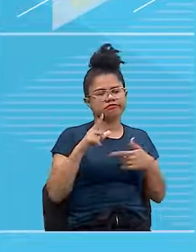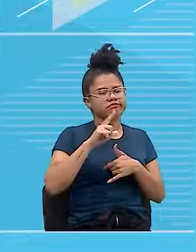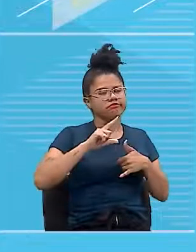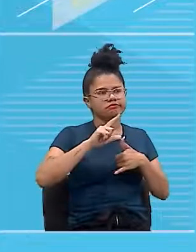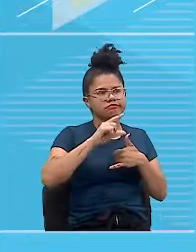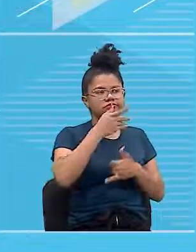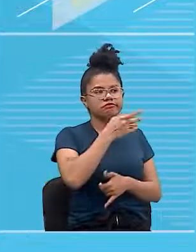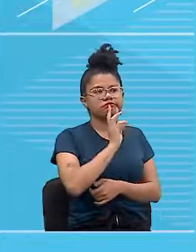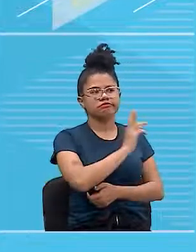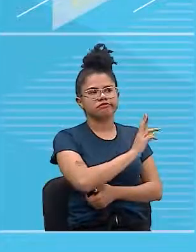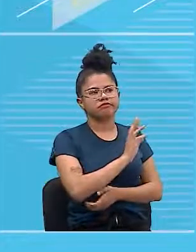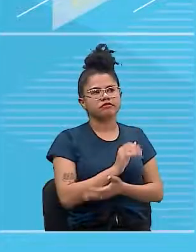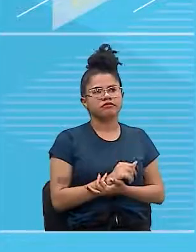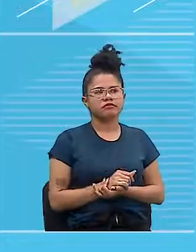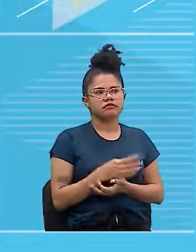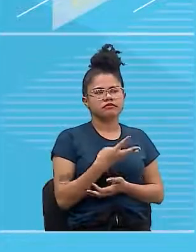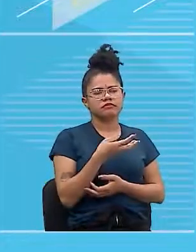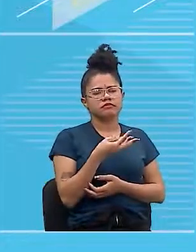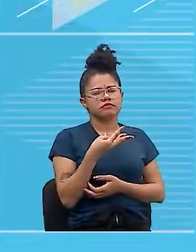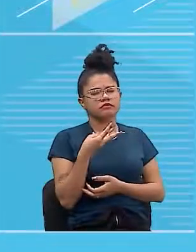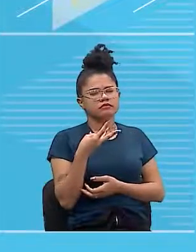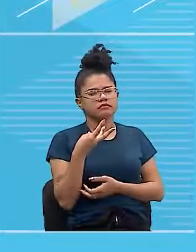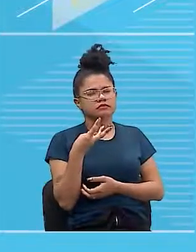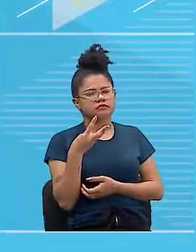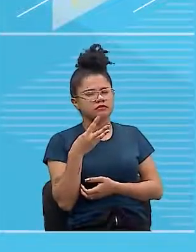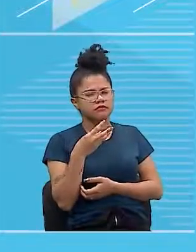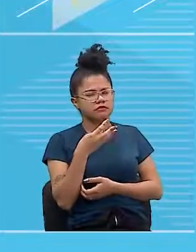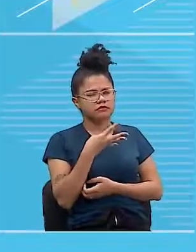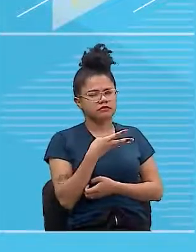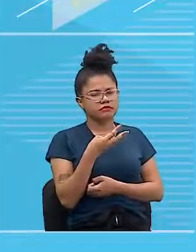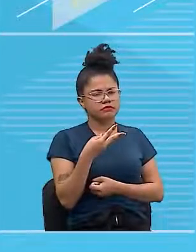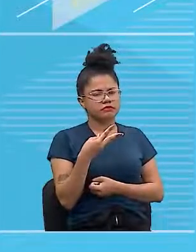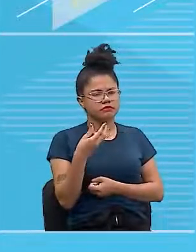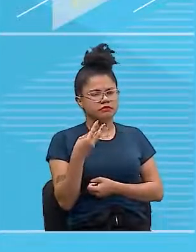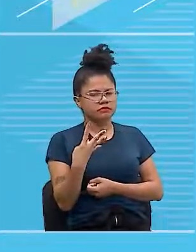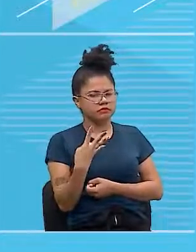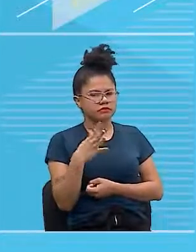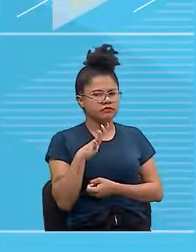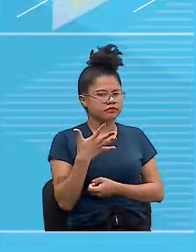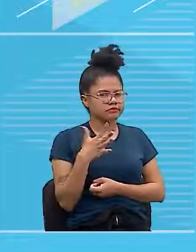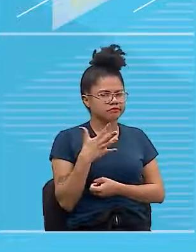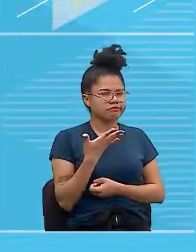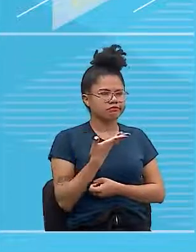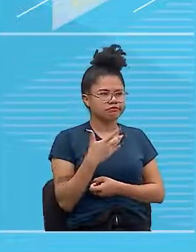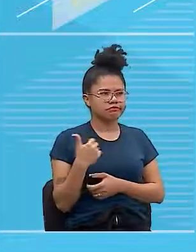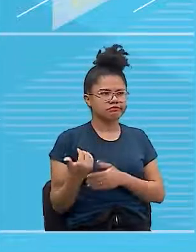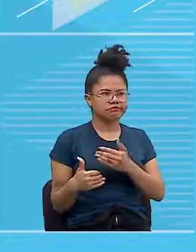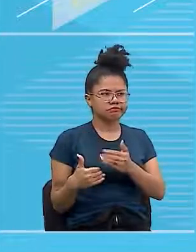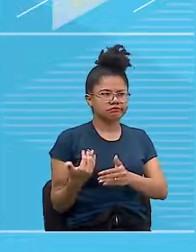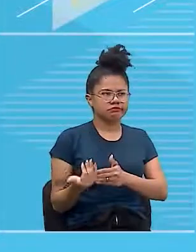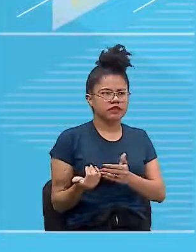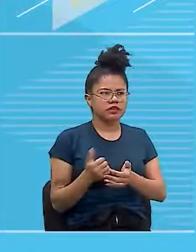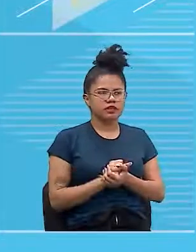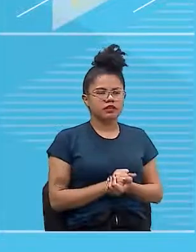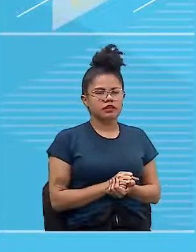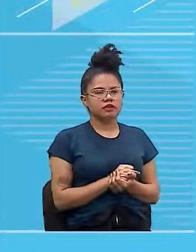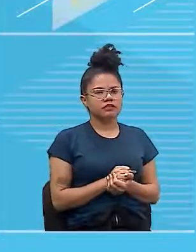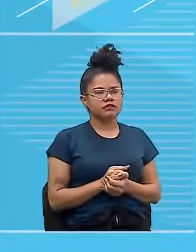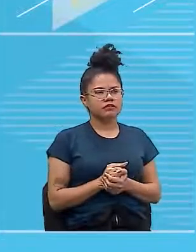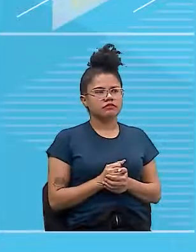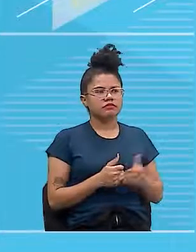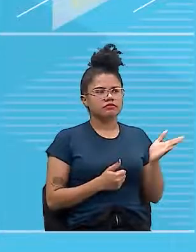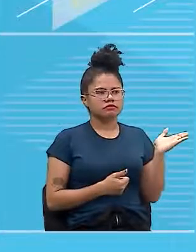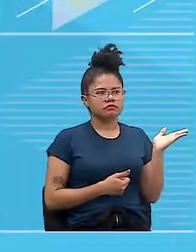aqui 400 quase 434 né ela no processo de metabolização dos